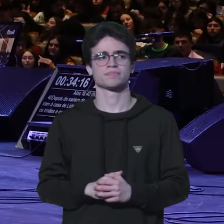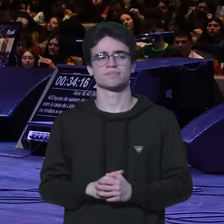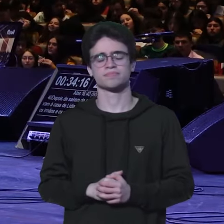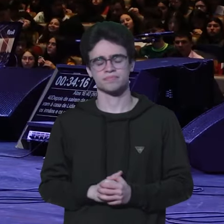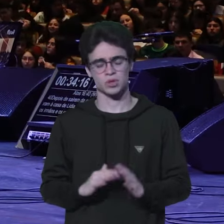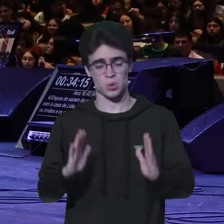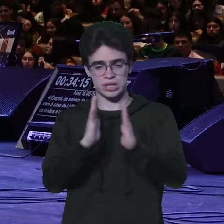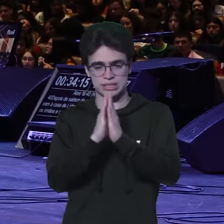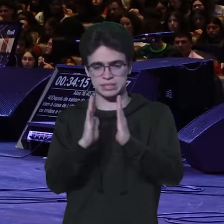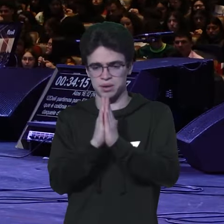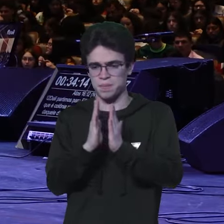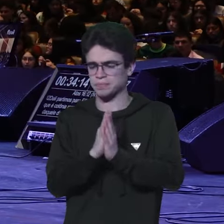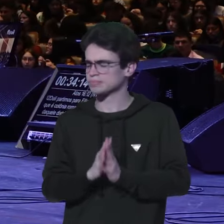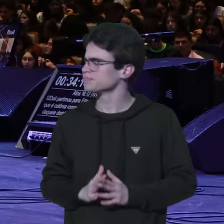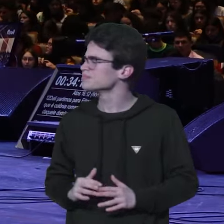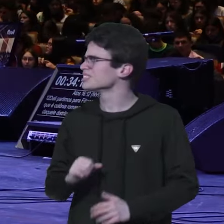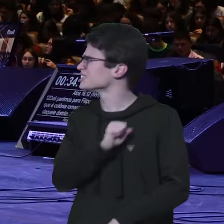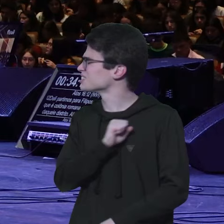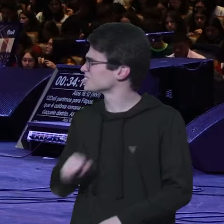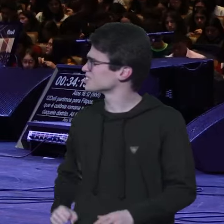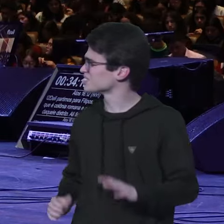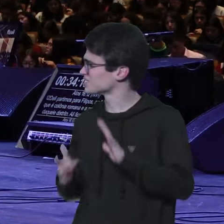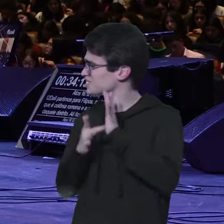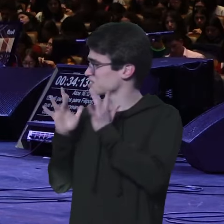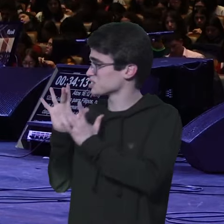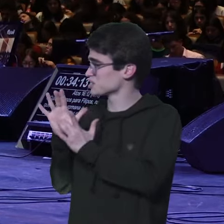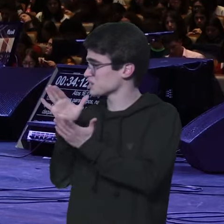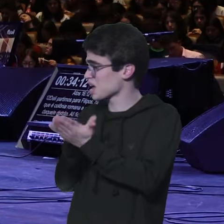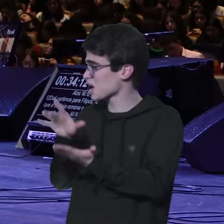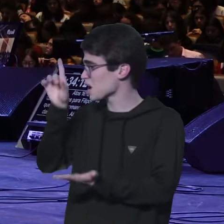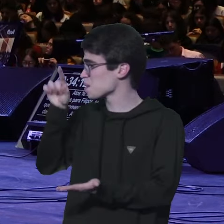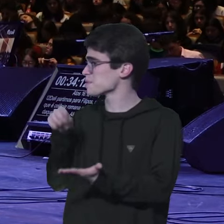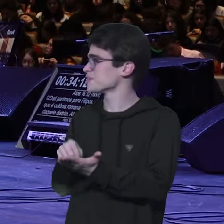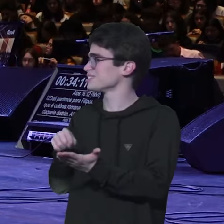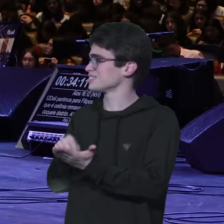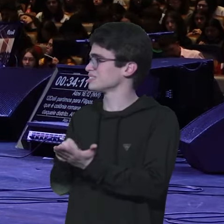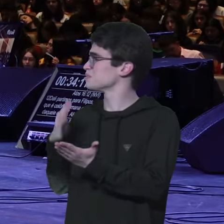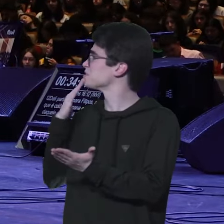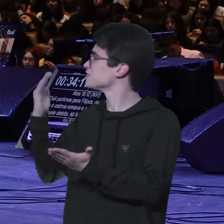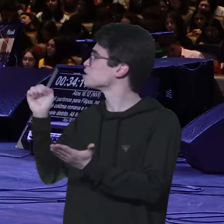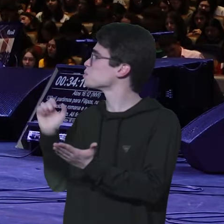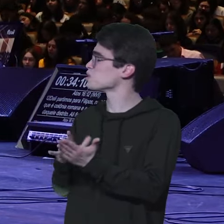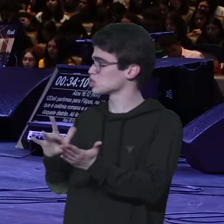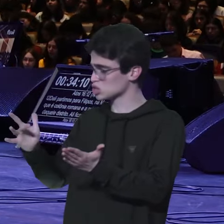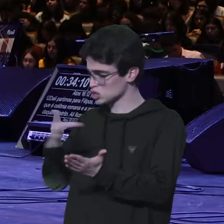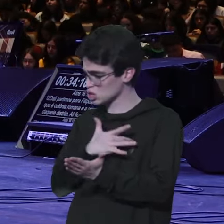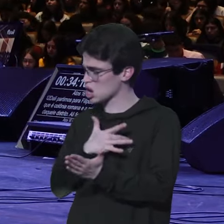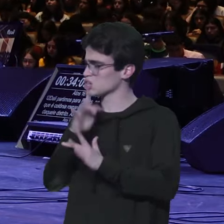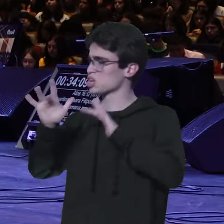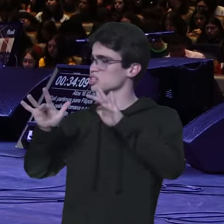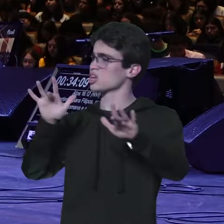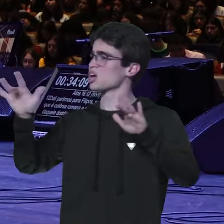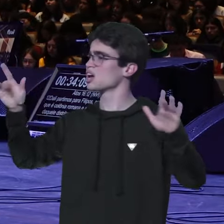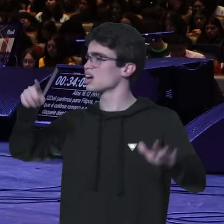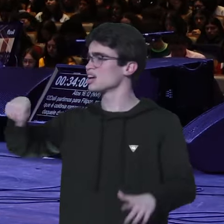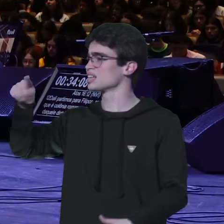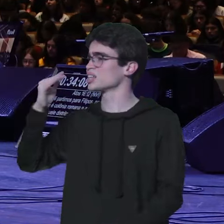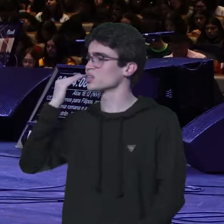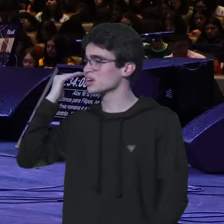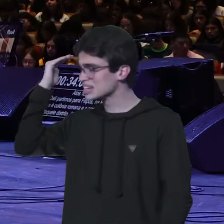Senhor Jesus, essa é a sua palavra e eu quero pedir que ela penetre no coração de cada adolescente, cada